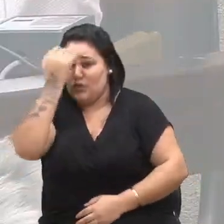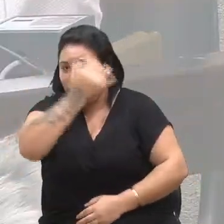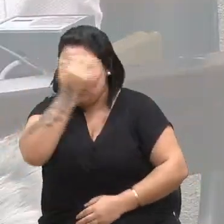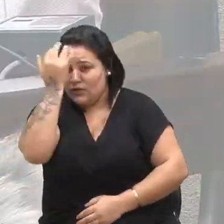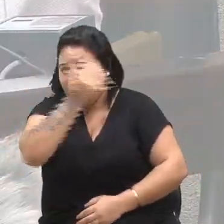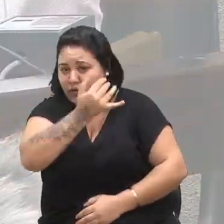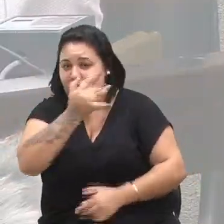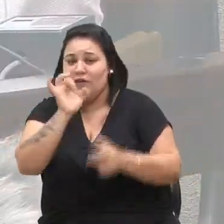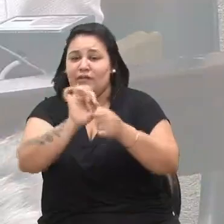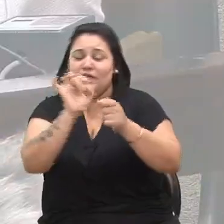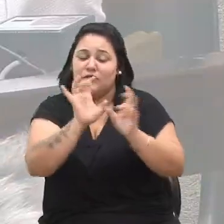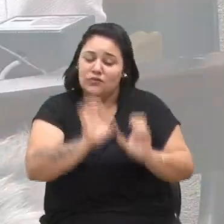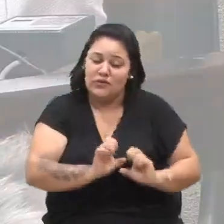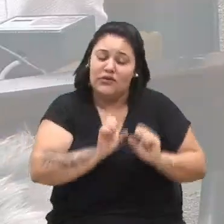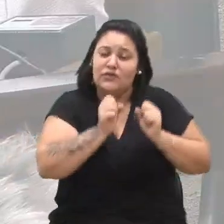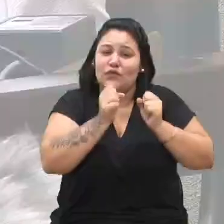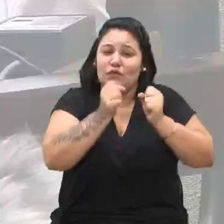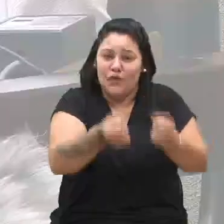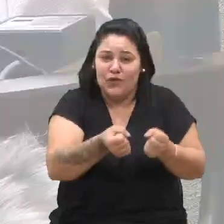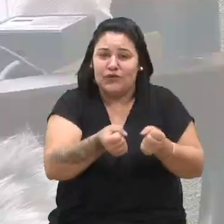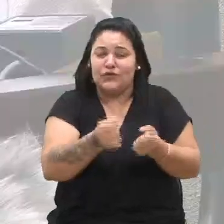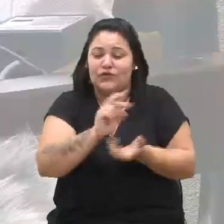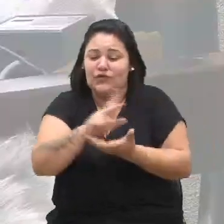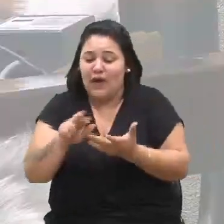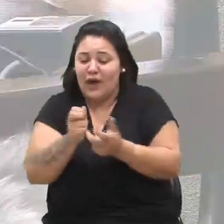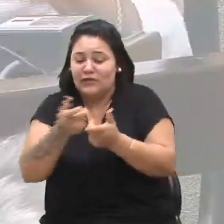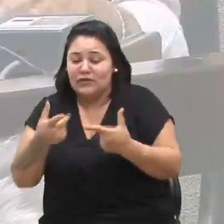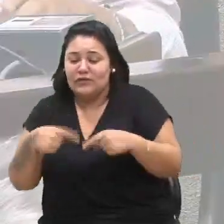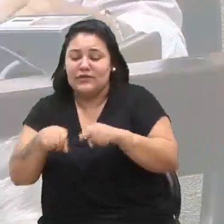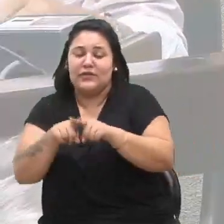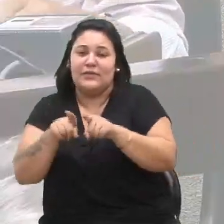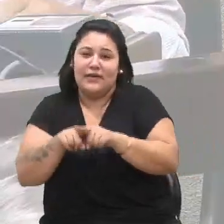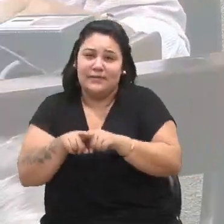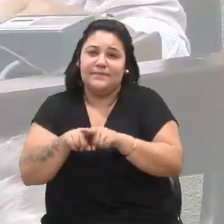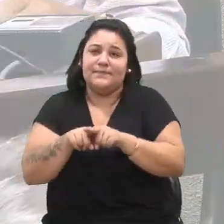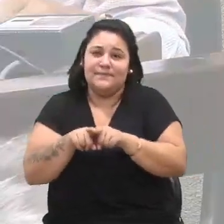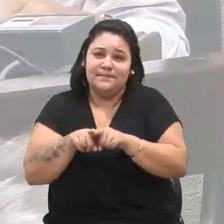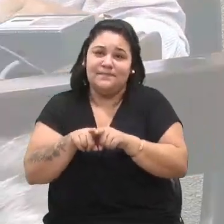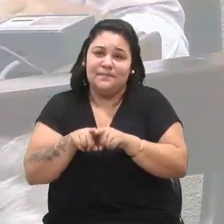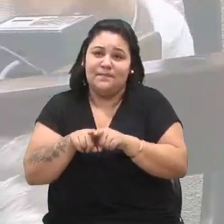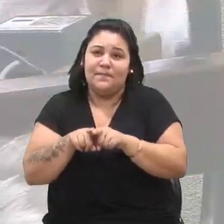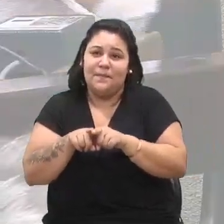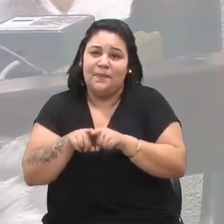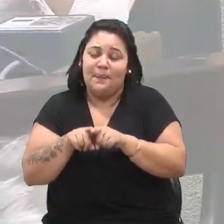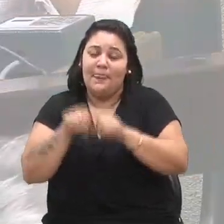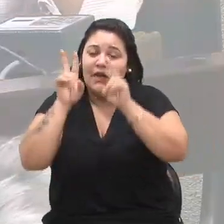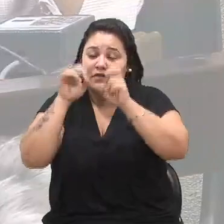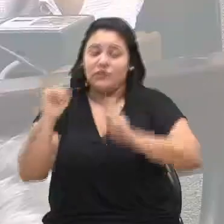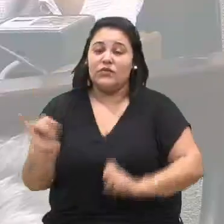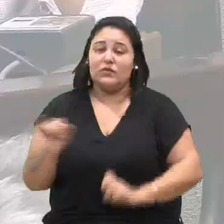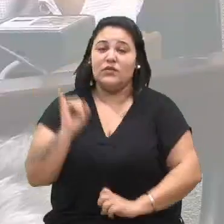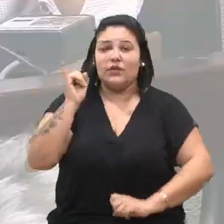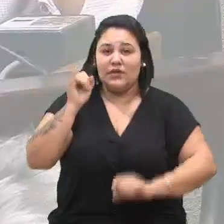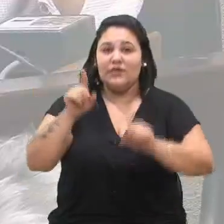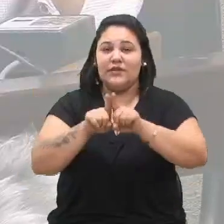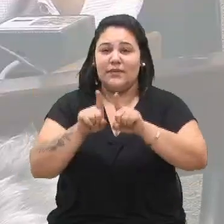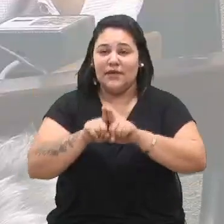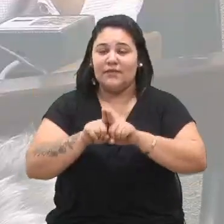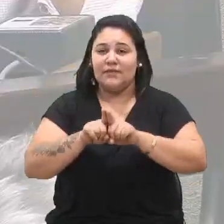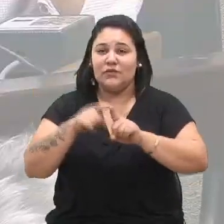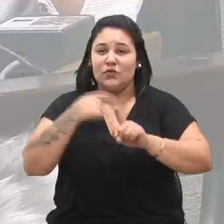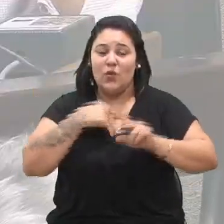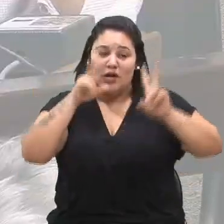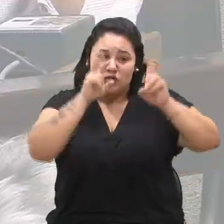esforço diante de vários temas aí que estão batendo a porta, numa situação